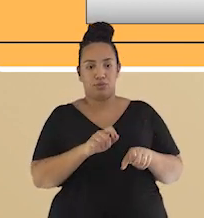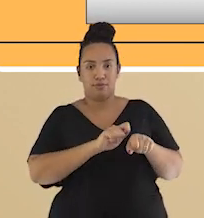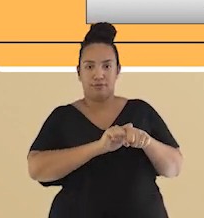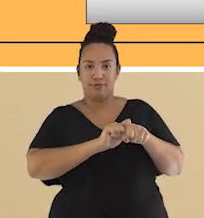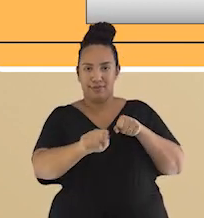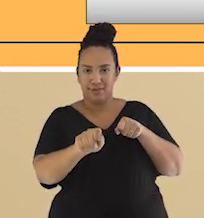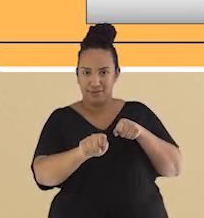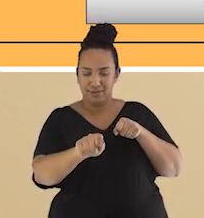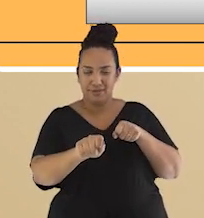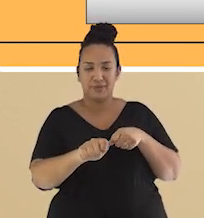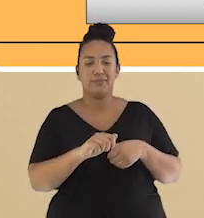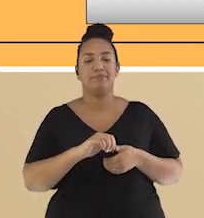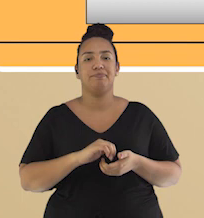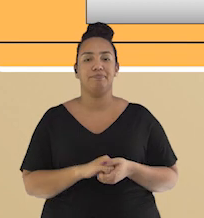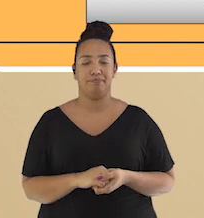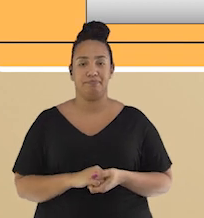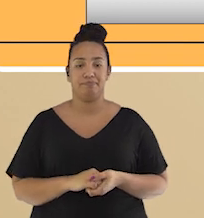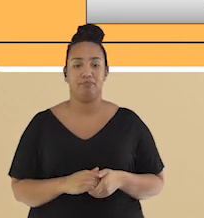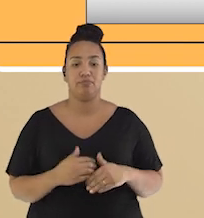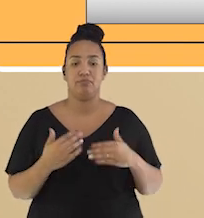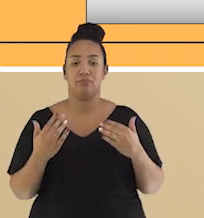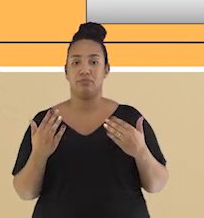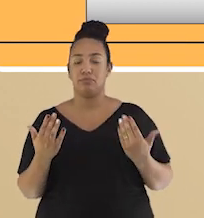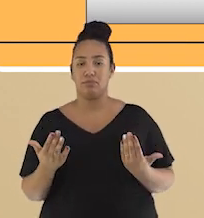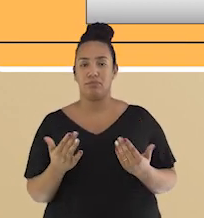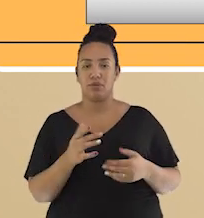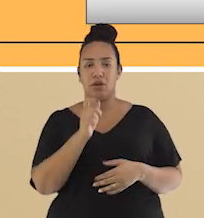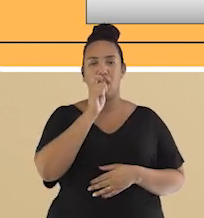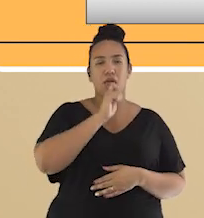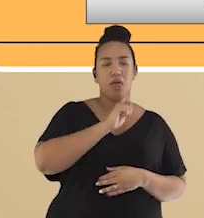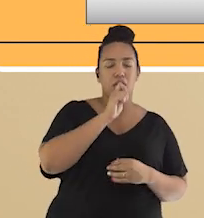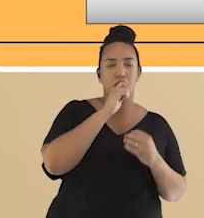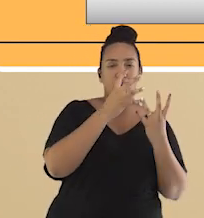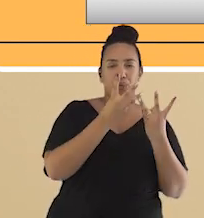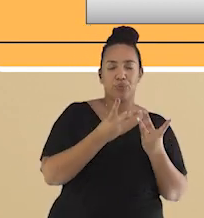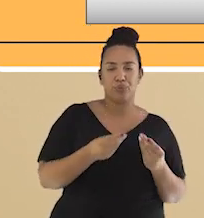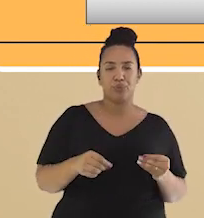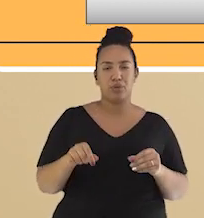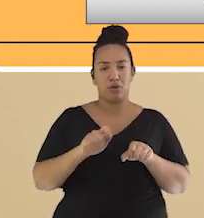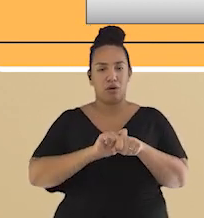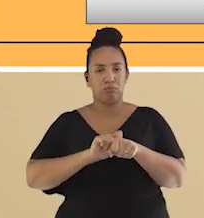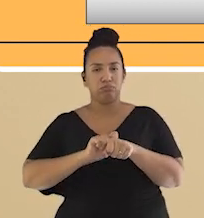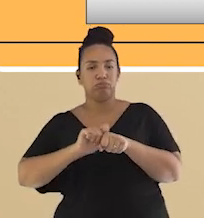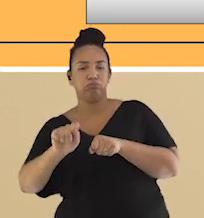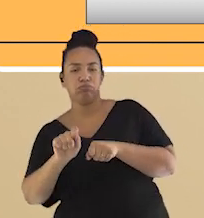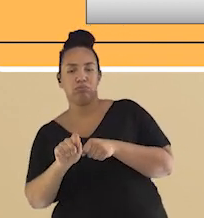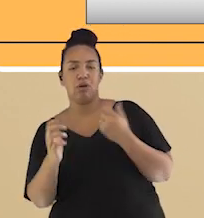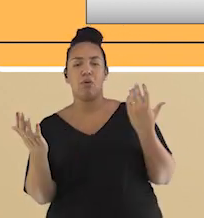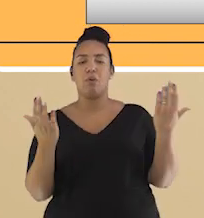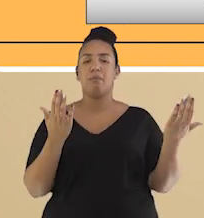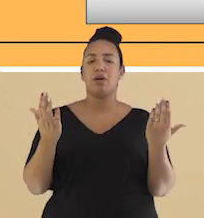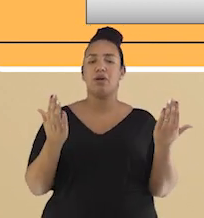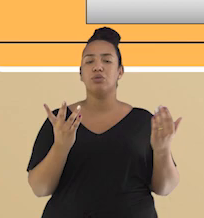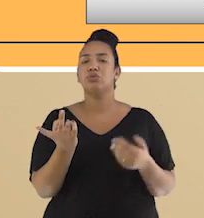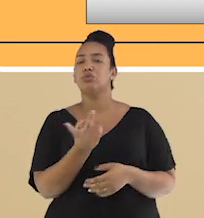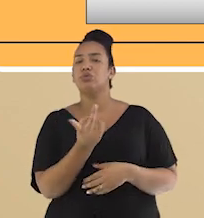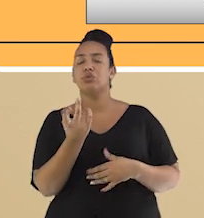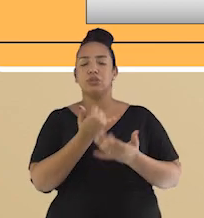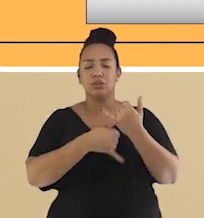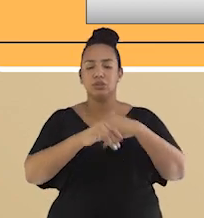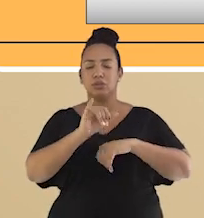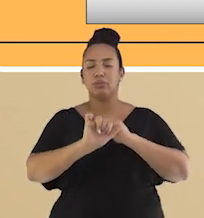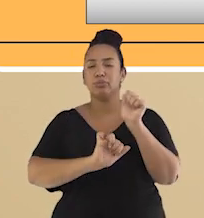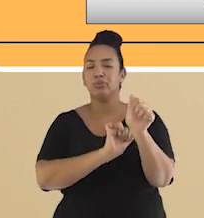fósforo. E comparado com o derretimento do sorvete e queima do fósforo, qual você acha que é uma